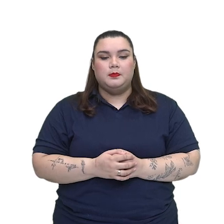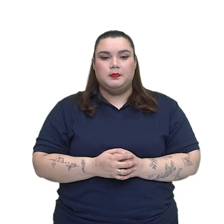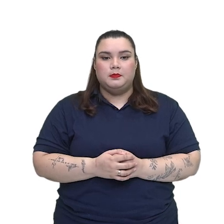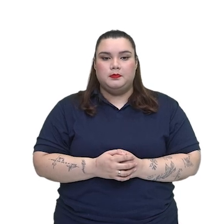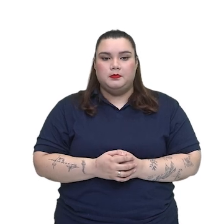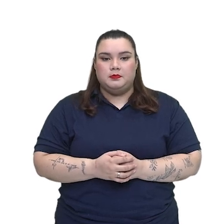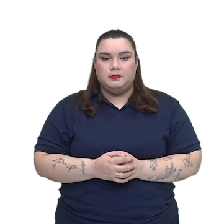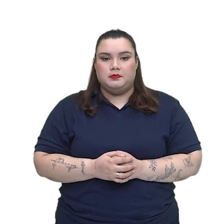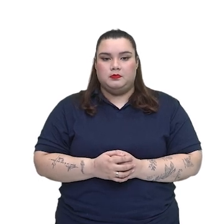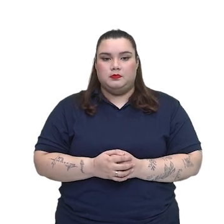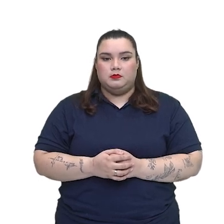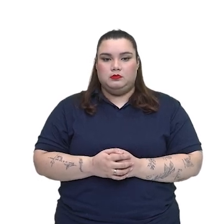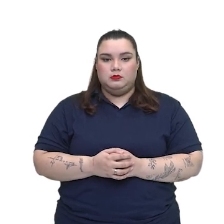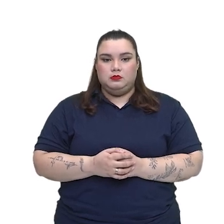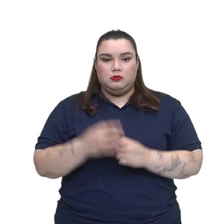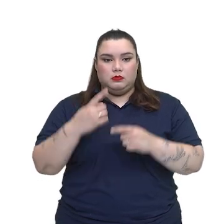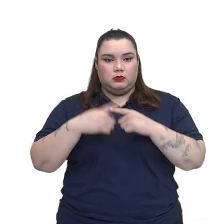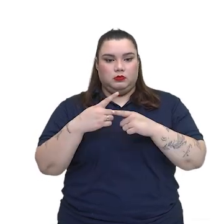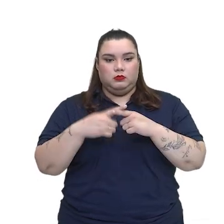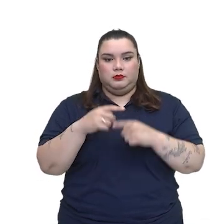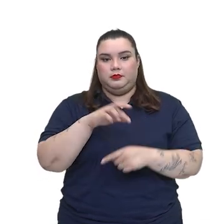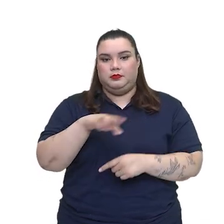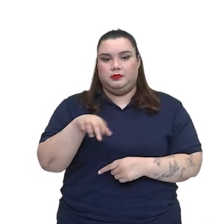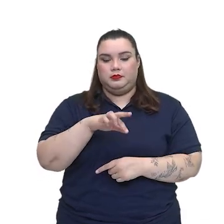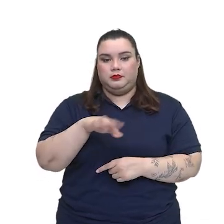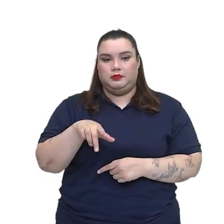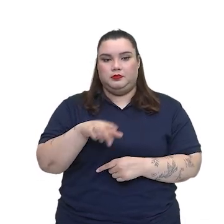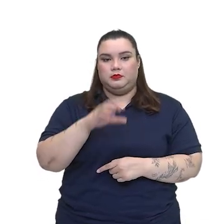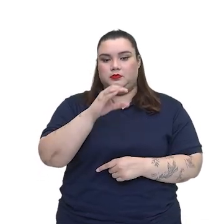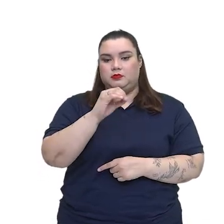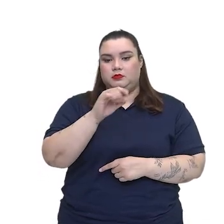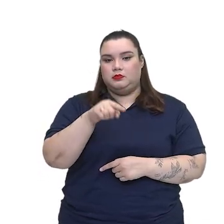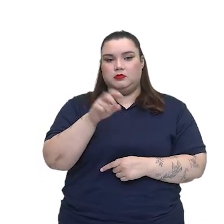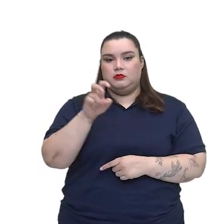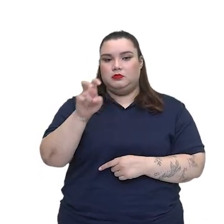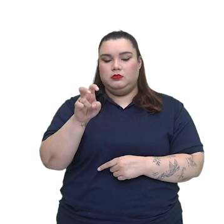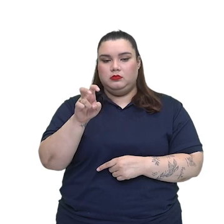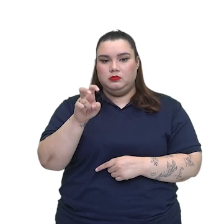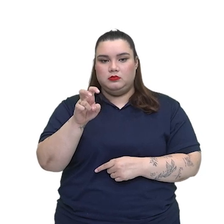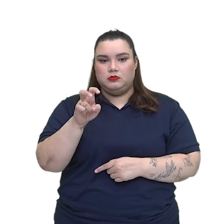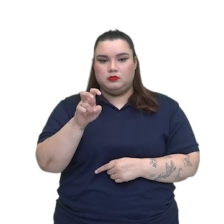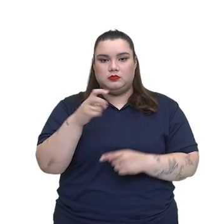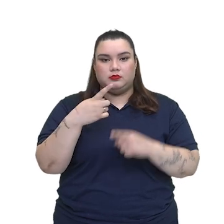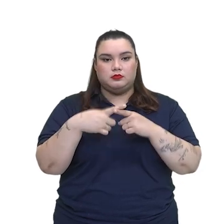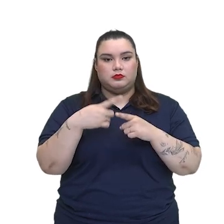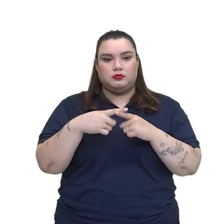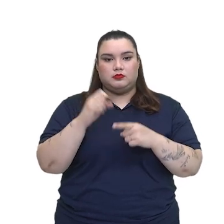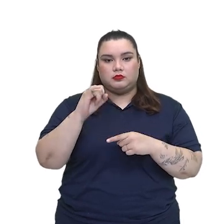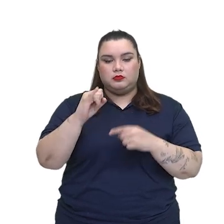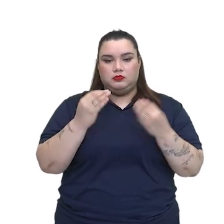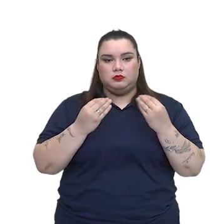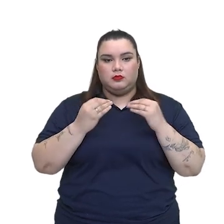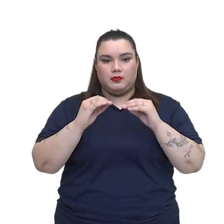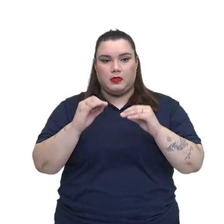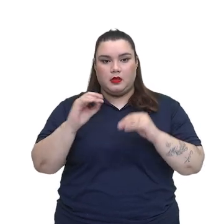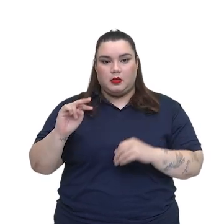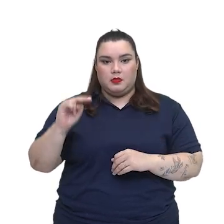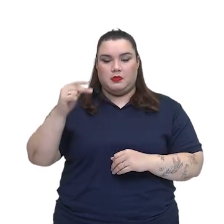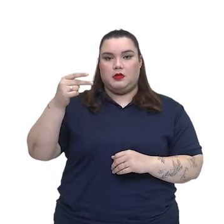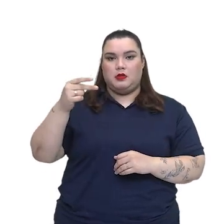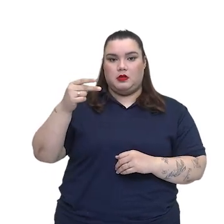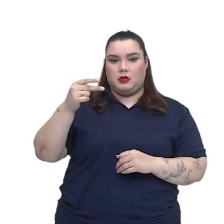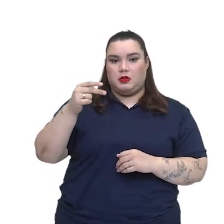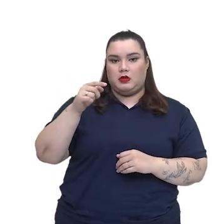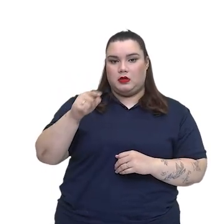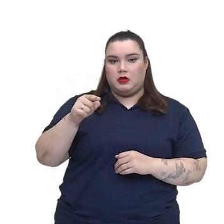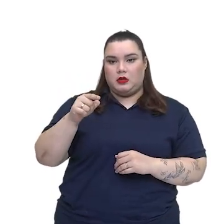0,05. Por que não é 0,5? Porque se você for aumentar aqui uma